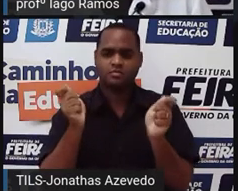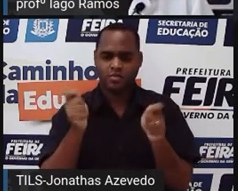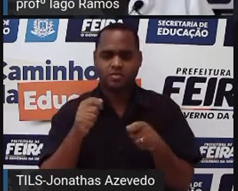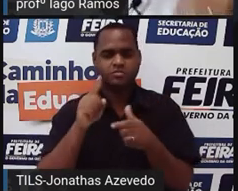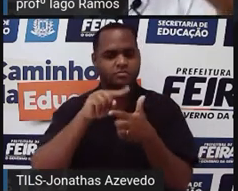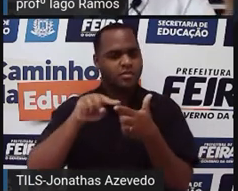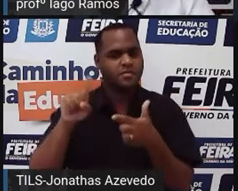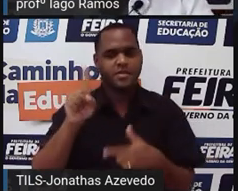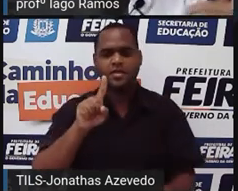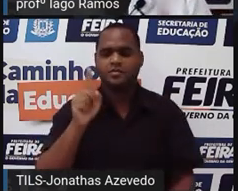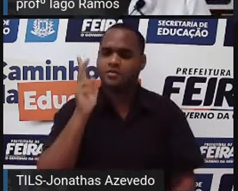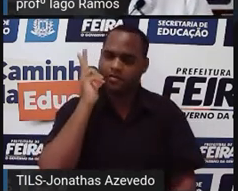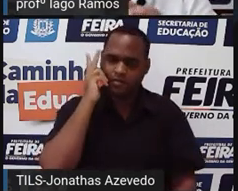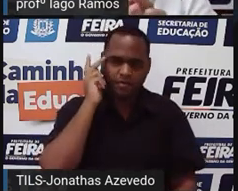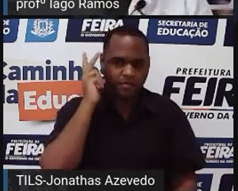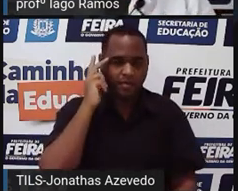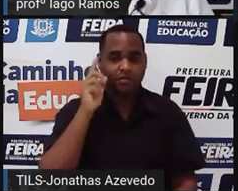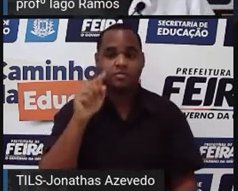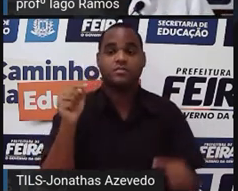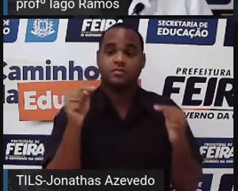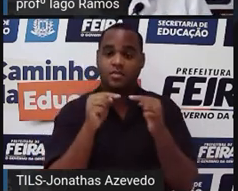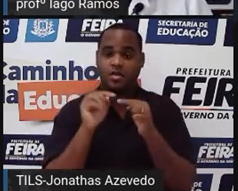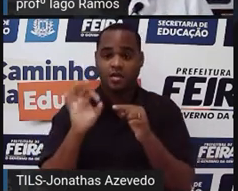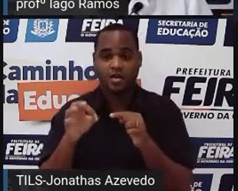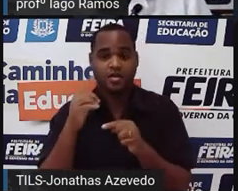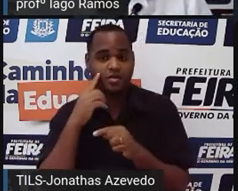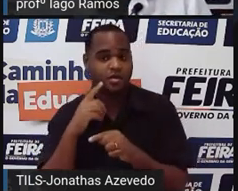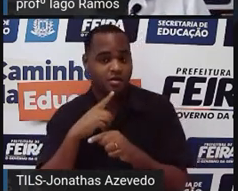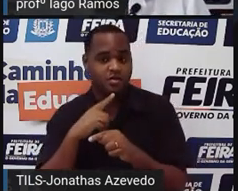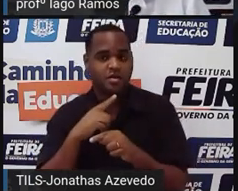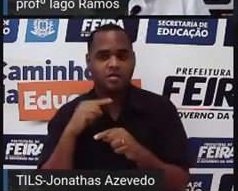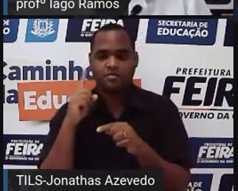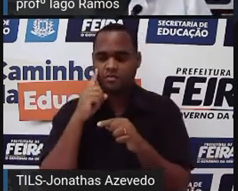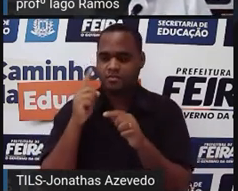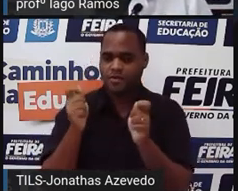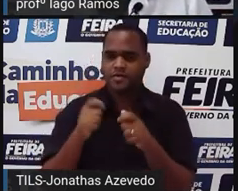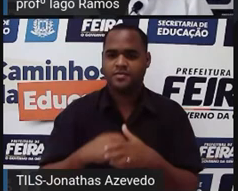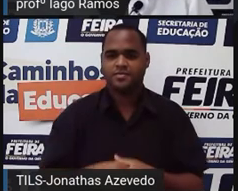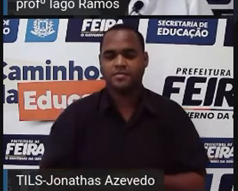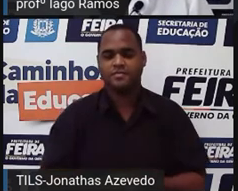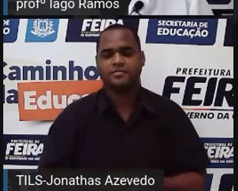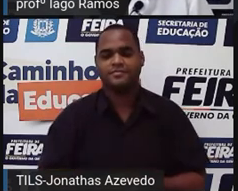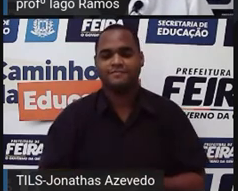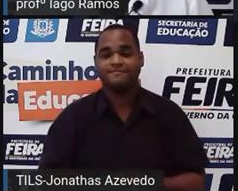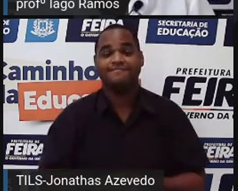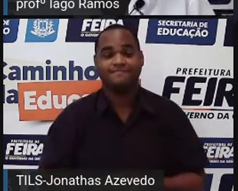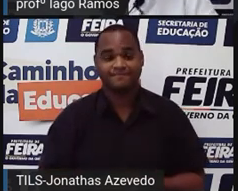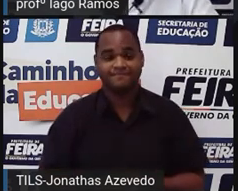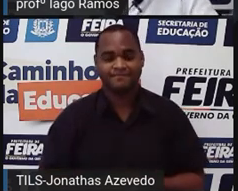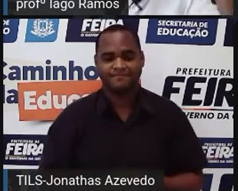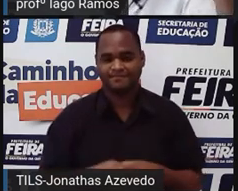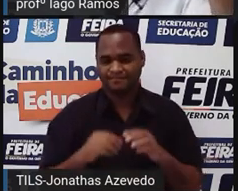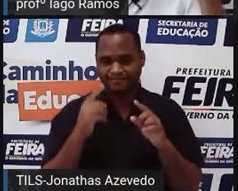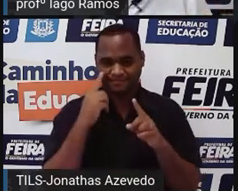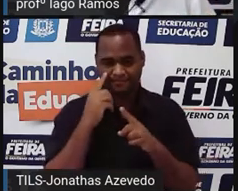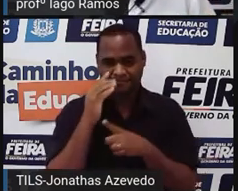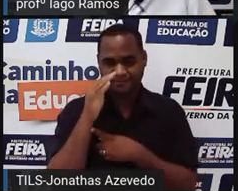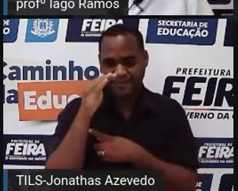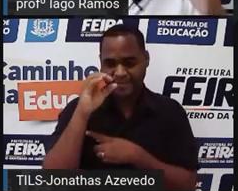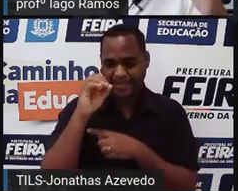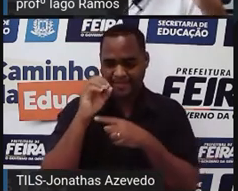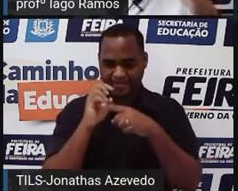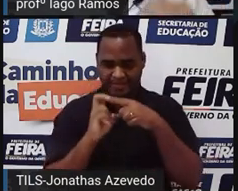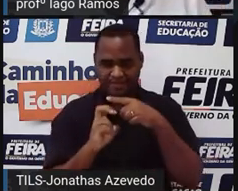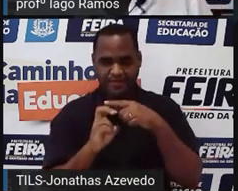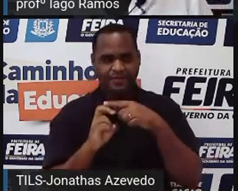problema, porque tanto em cima quanto embaixo só tem multiplicação, tá bom? Só que 10 quintos, a